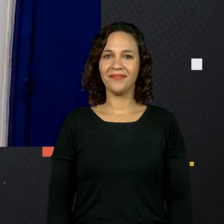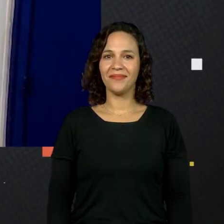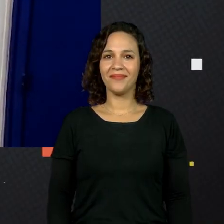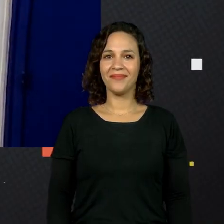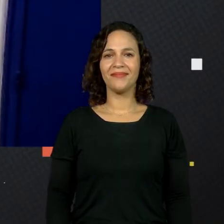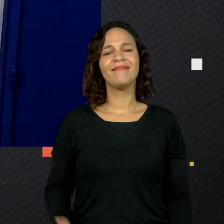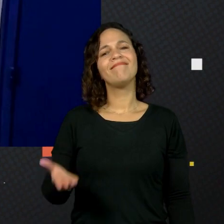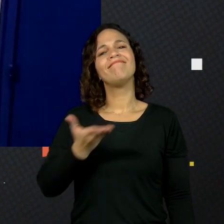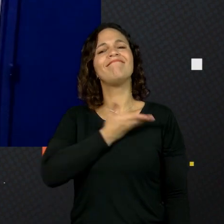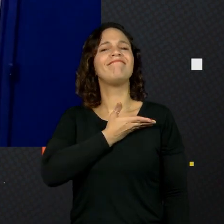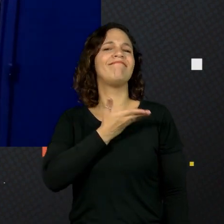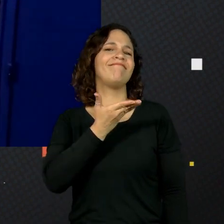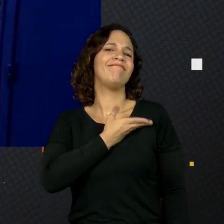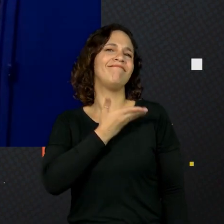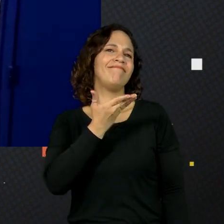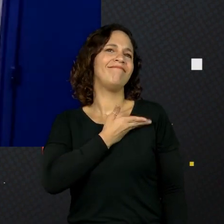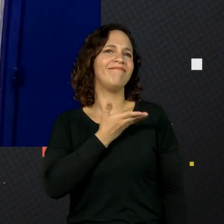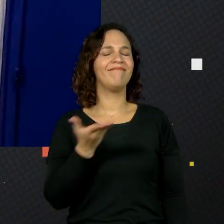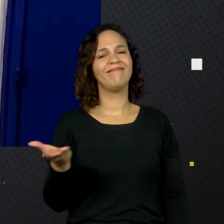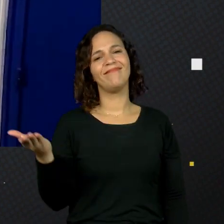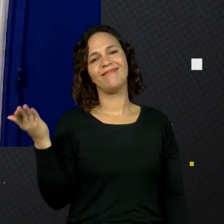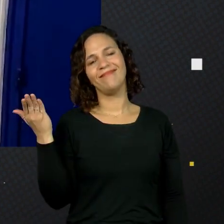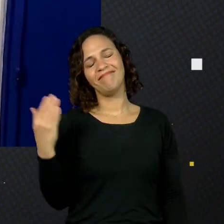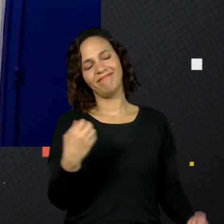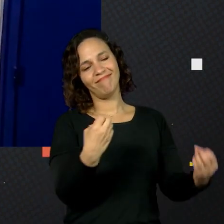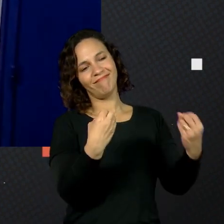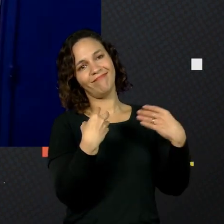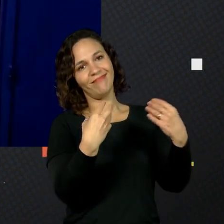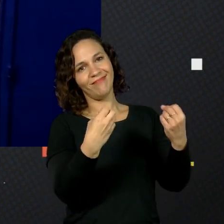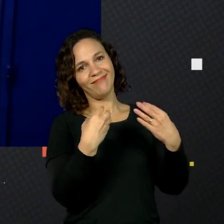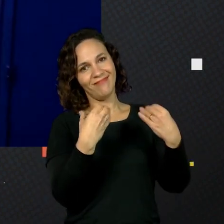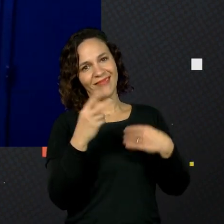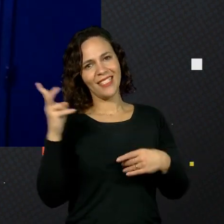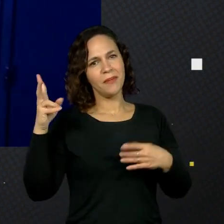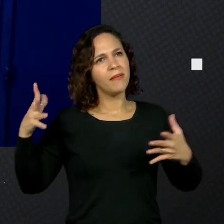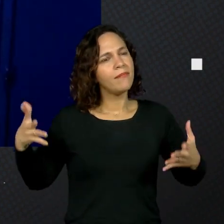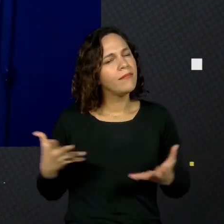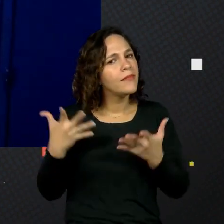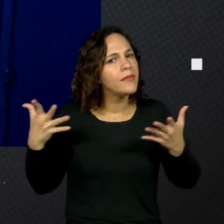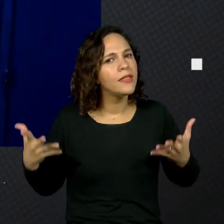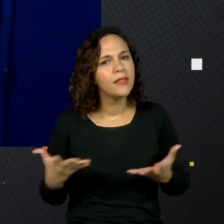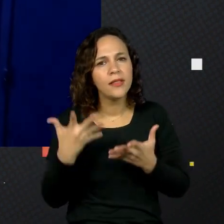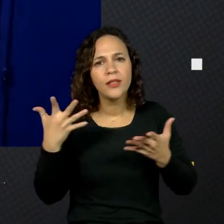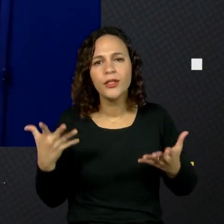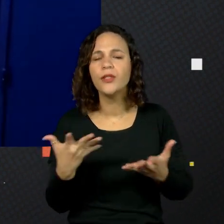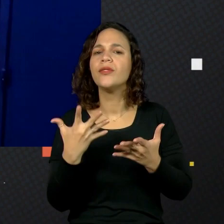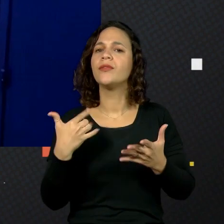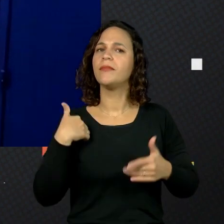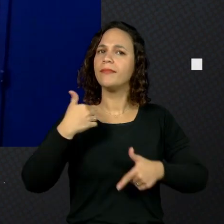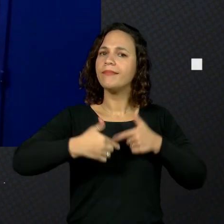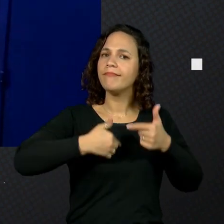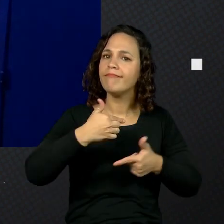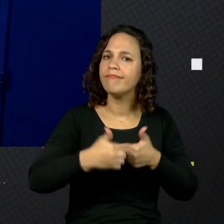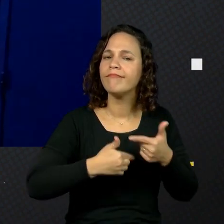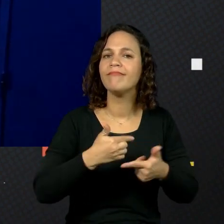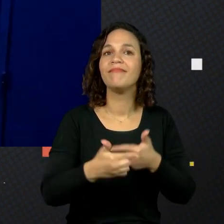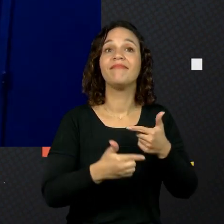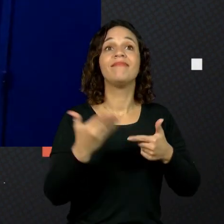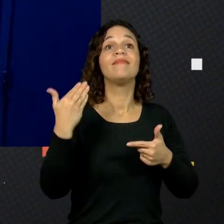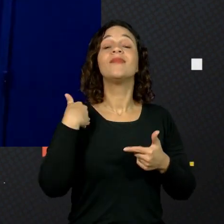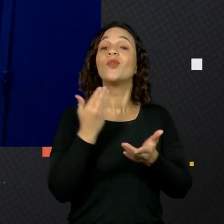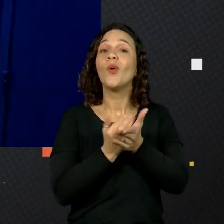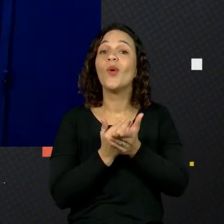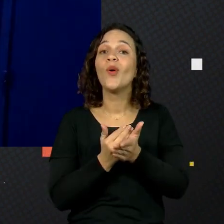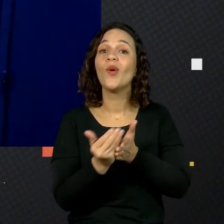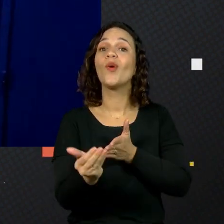Meu querido amigo, meu mestre, homem que sempre incentivou a minha carreira. Quando eu lancei o